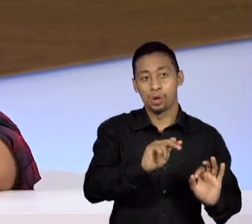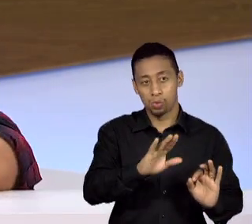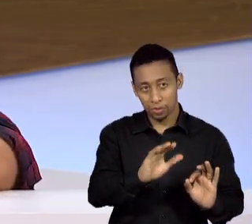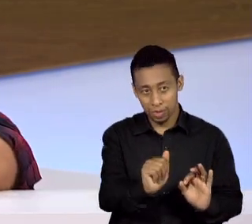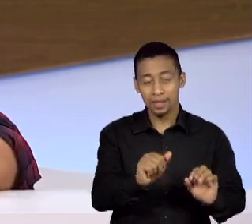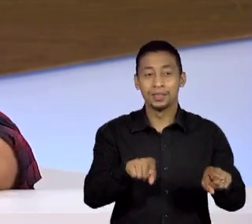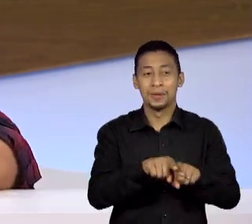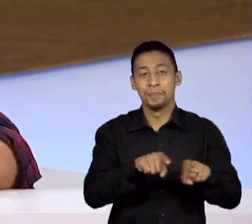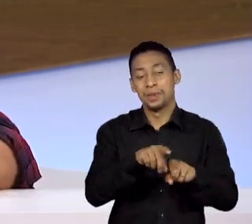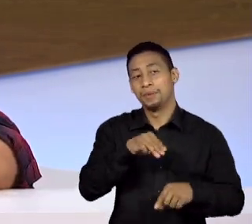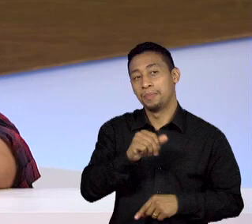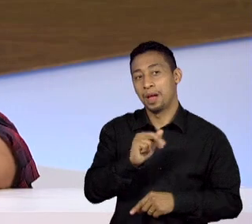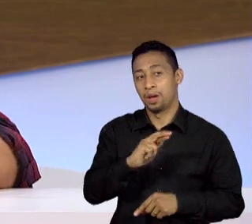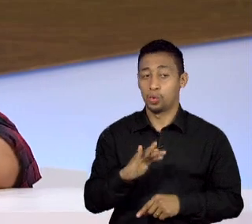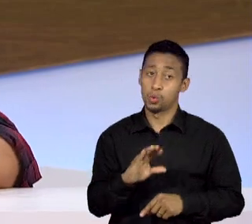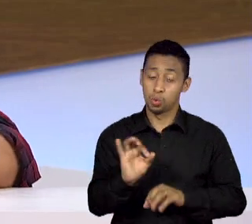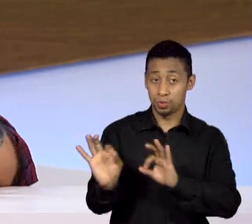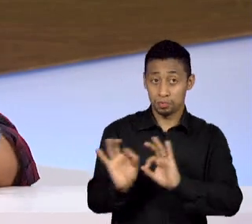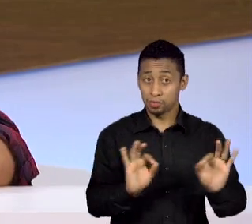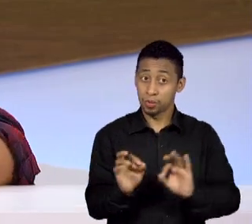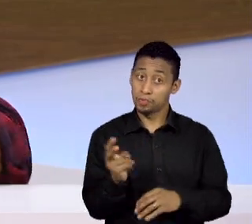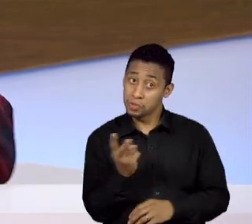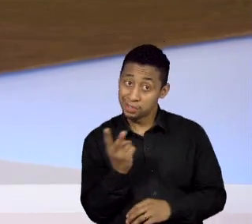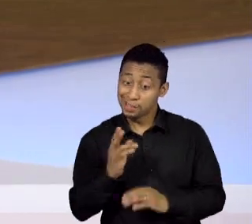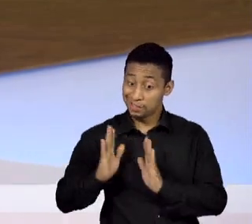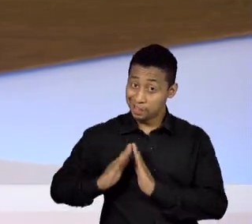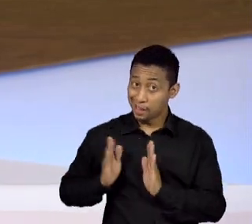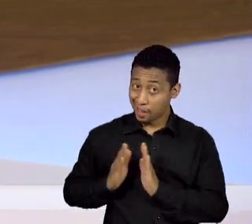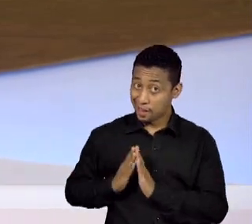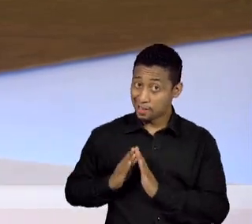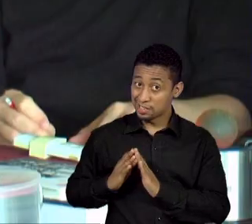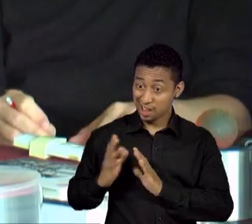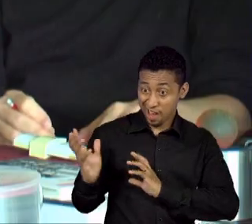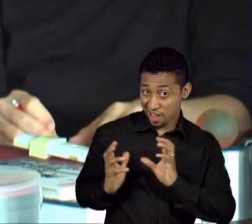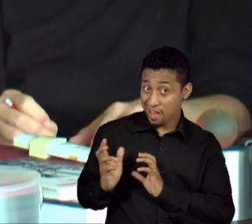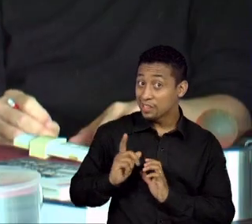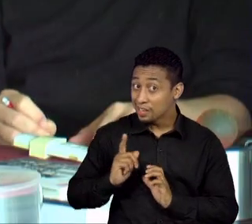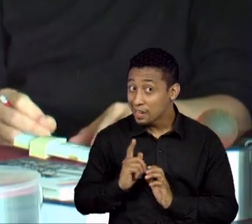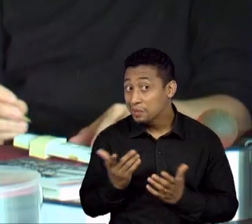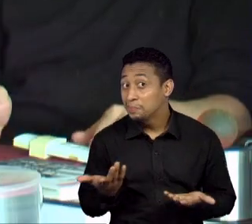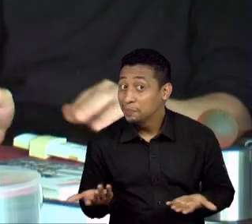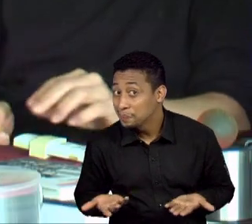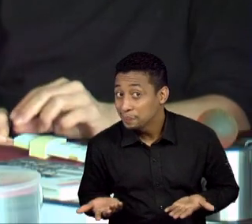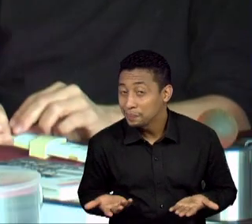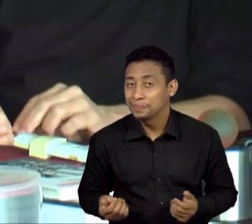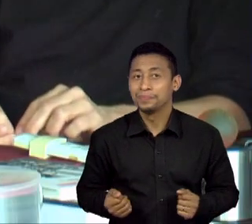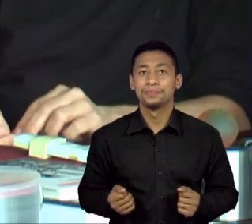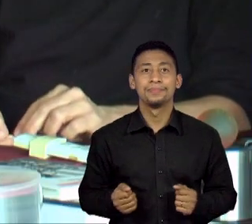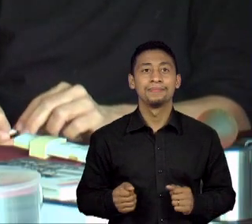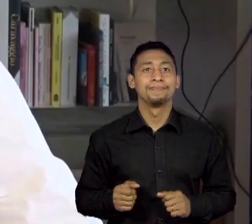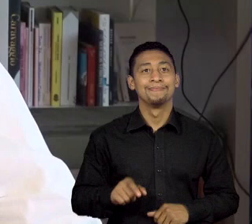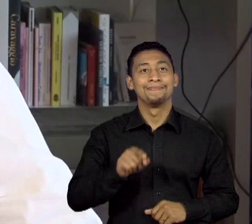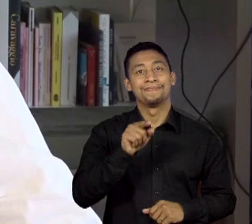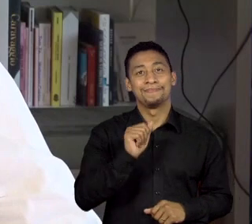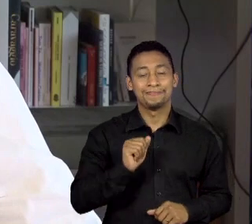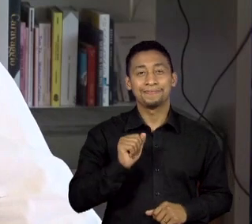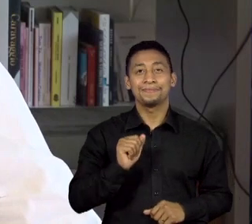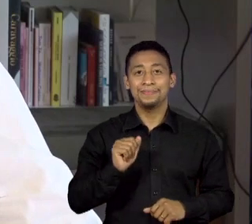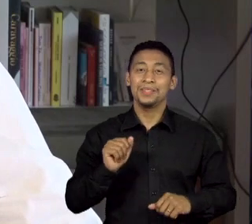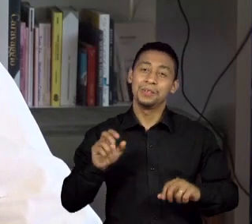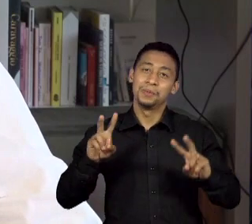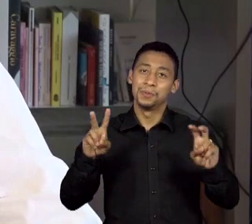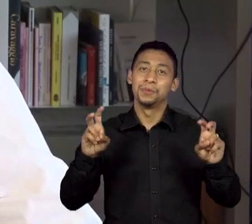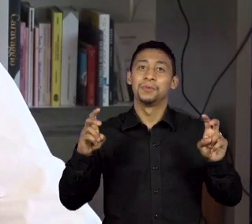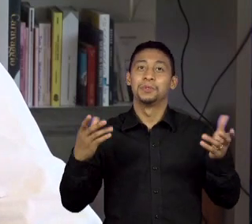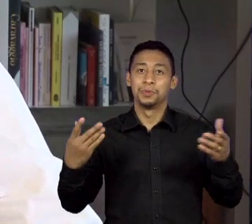tipo de divergência entre vocês em casa que você pode ter levado para a peça. Acho que sim, a diferença de idade com a questão política e